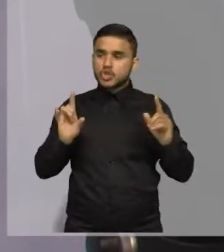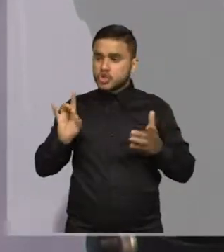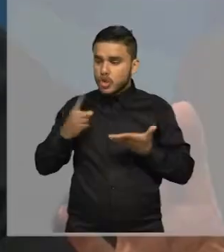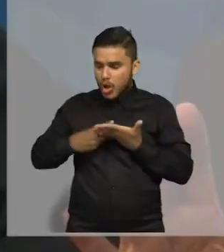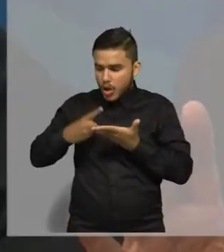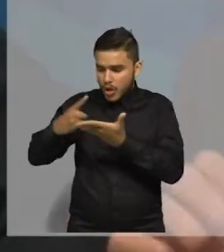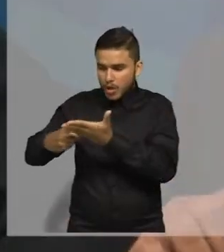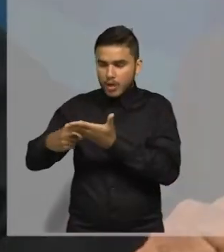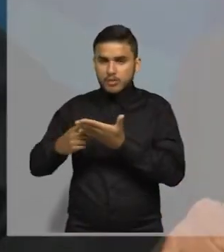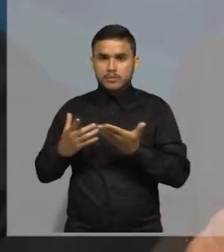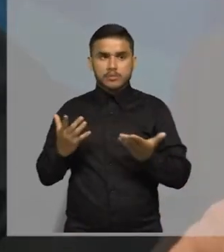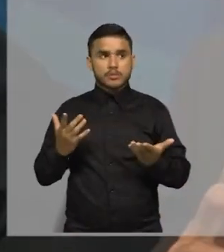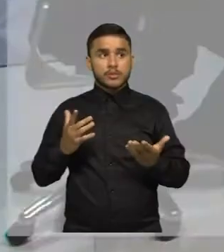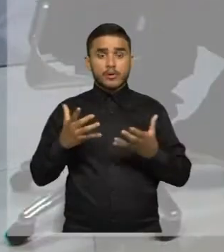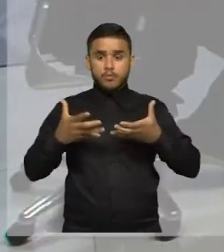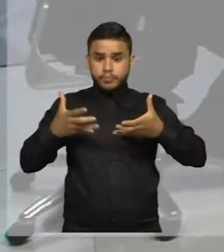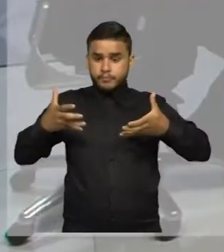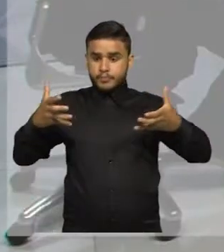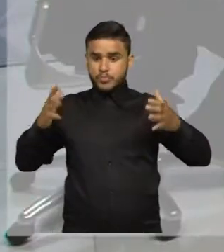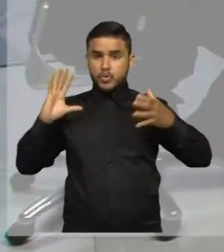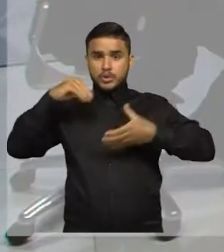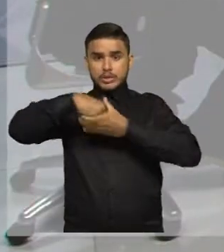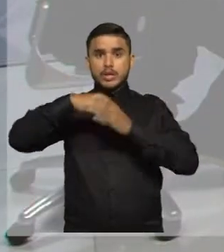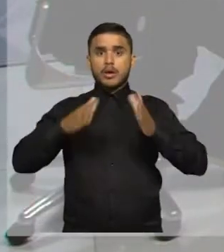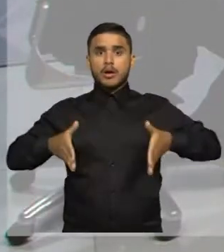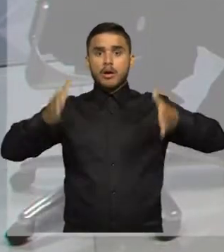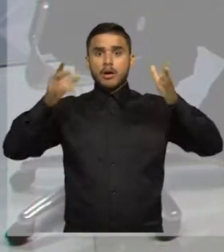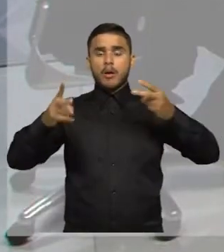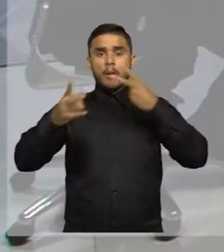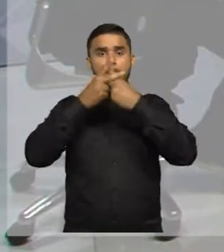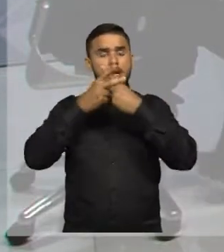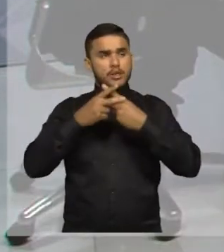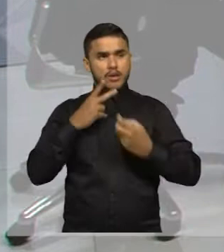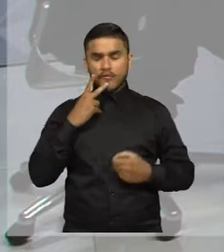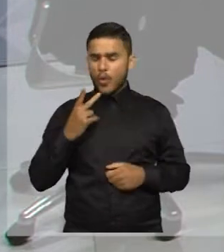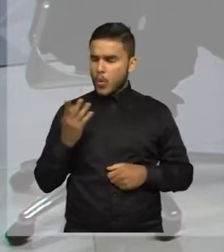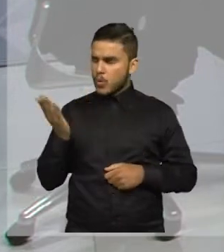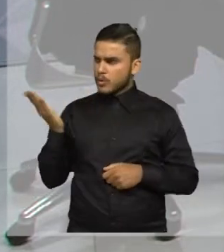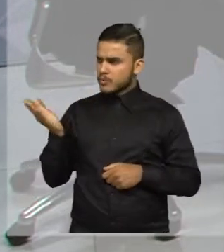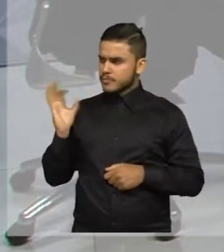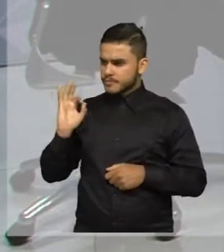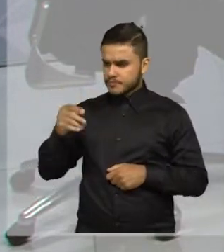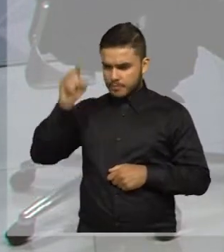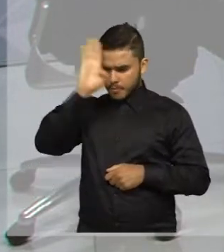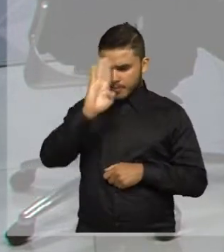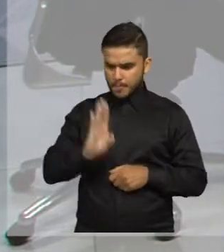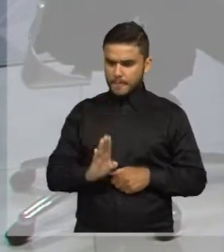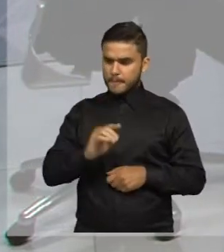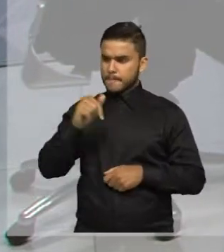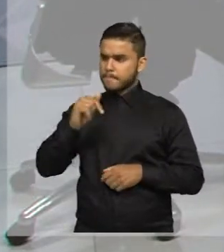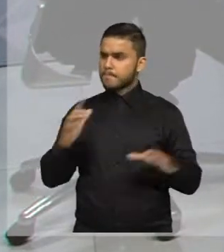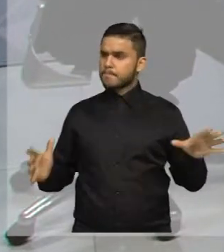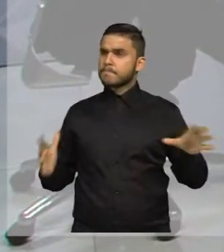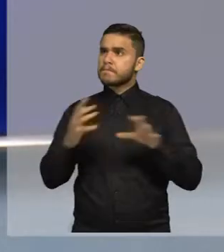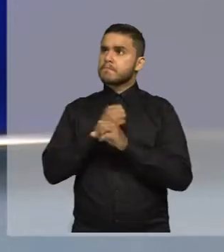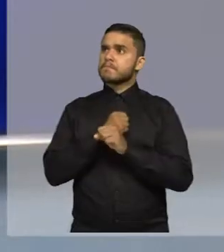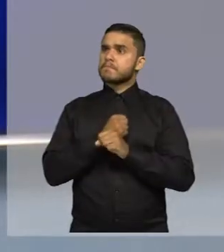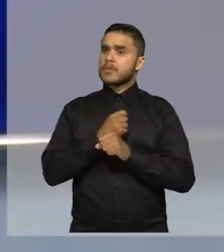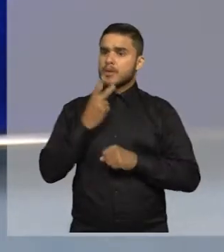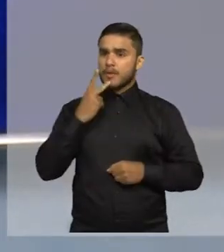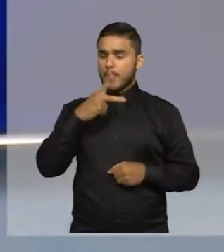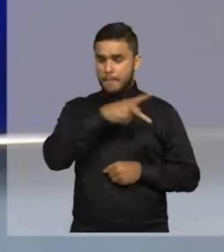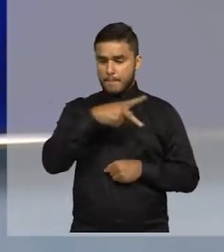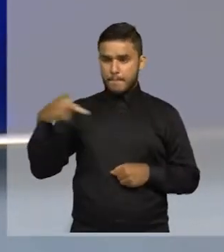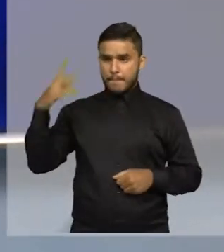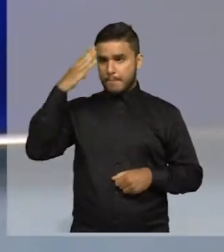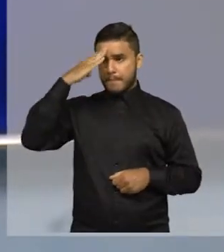Aliás, sobre o aumento da população carcerária, que você alude, que houve nesses países que você mencionou, a do Brasil, pelo que disse o presidente